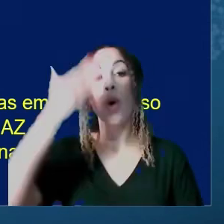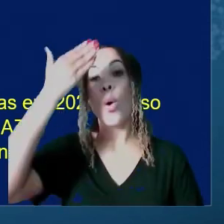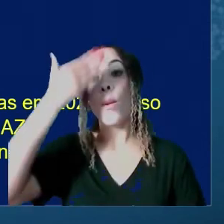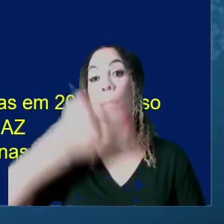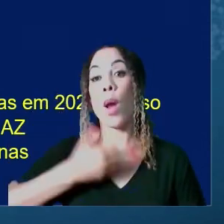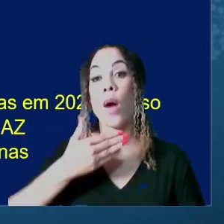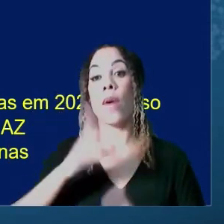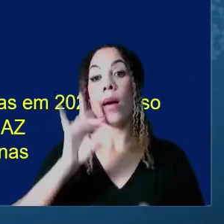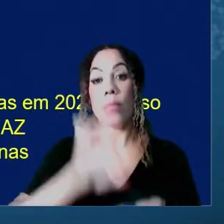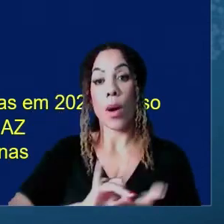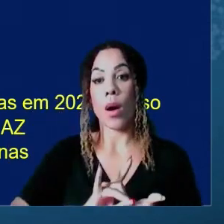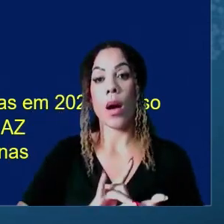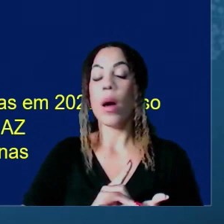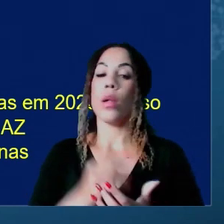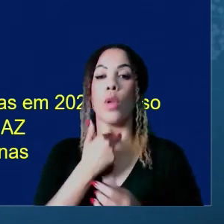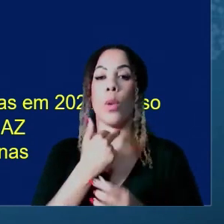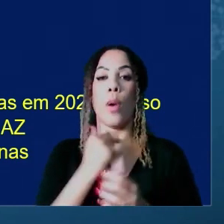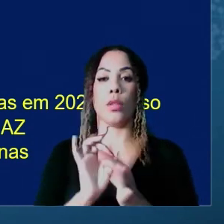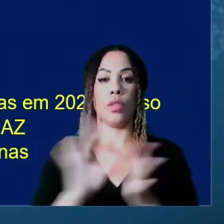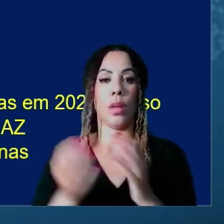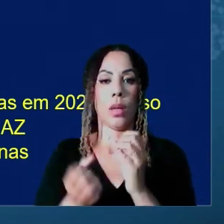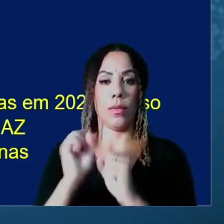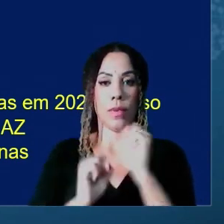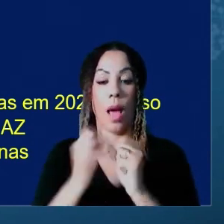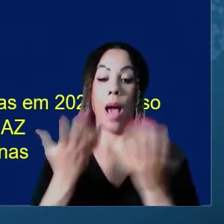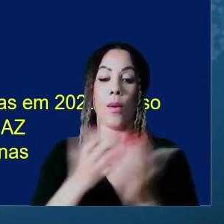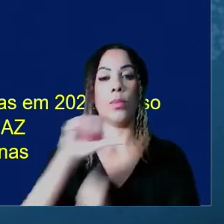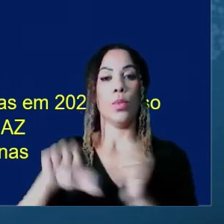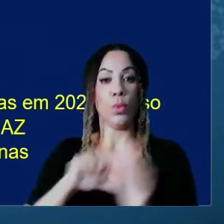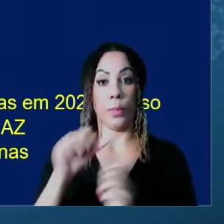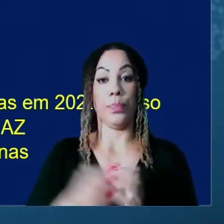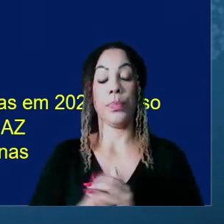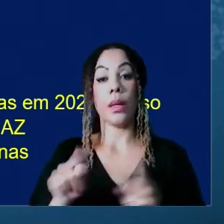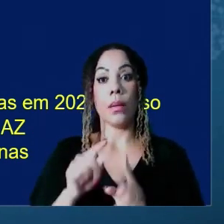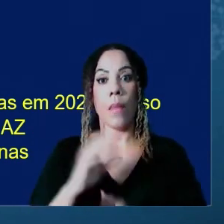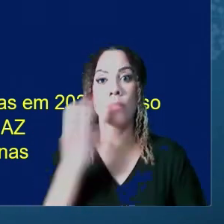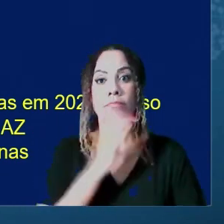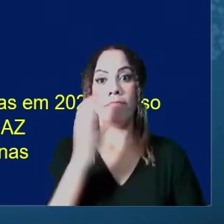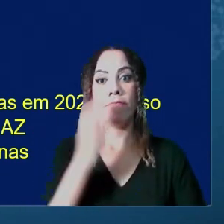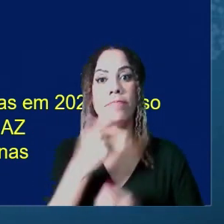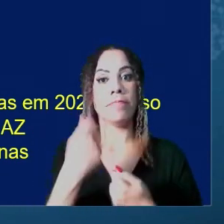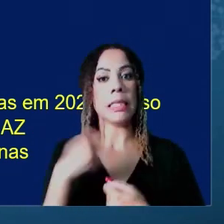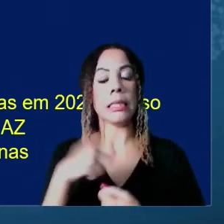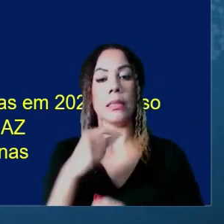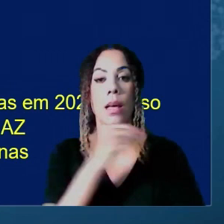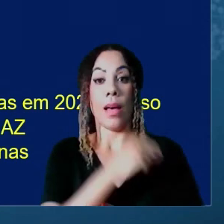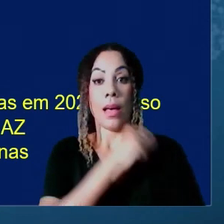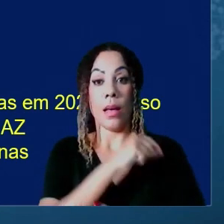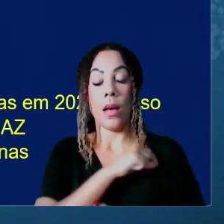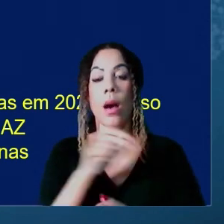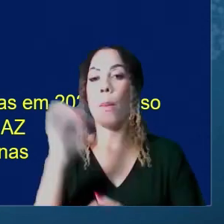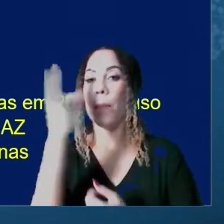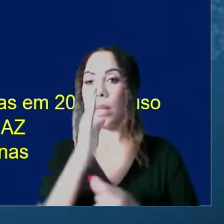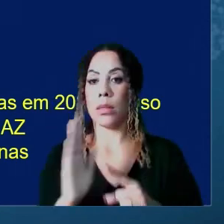como aconteceu. E na corrida pelas vacinas, o Brasil contribuiu, e contribuiu bastante, focando um pouco